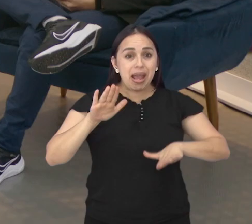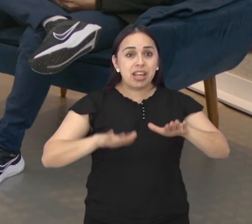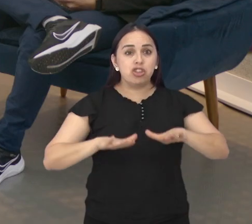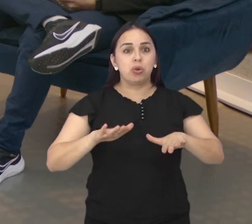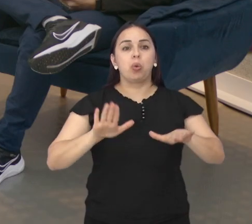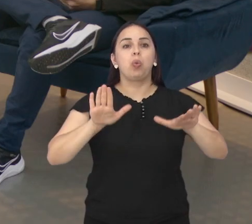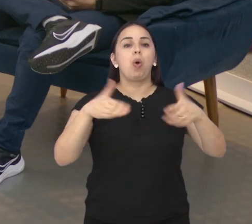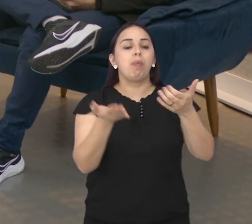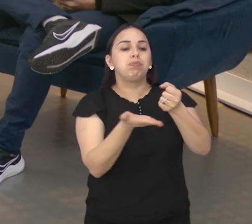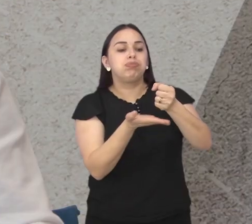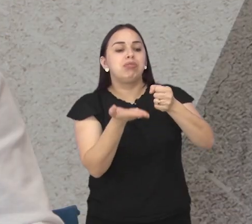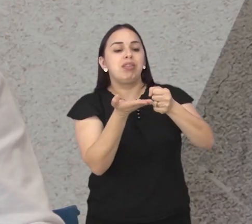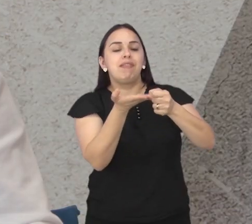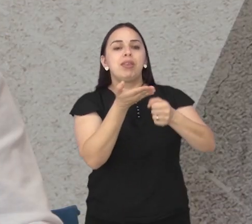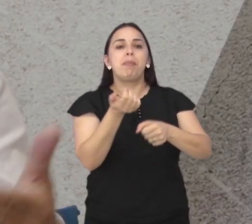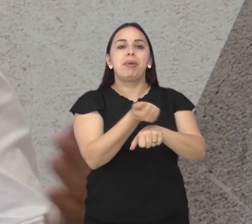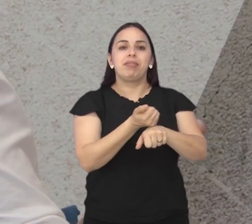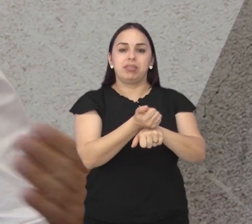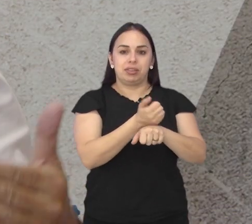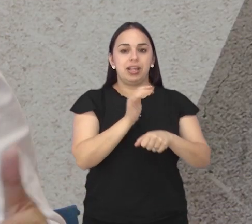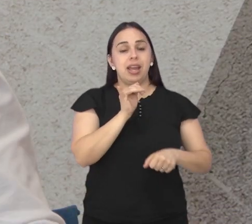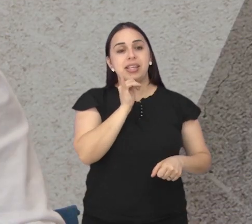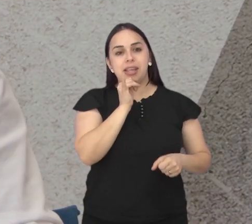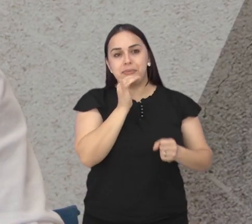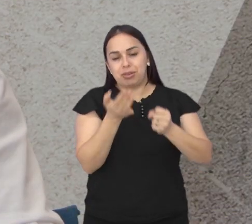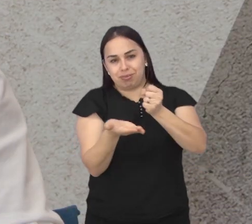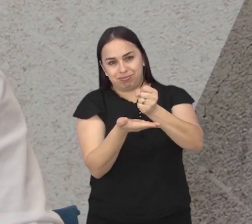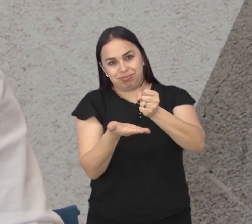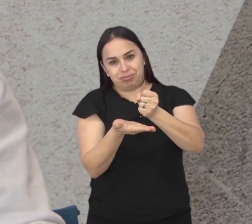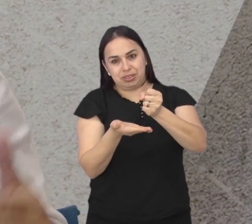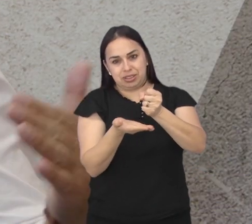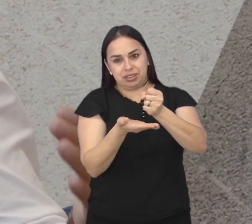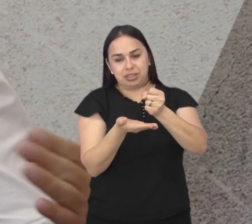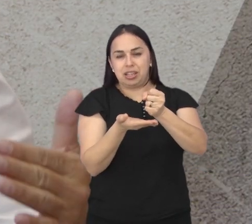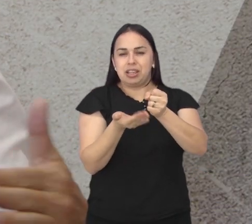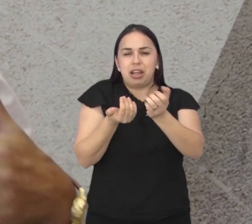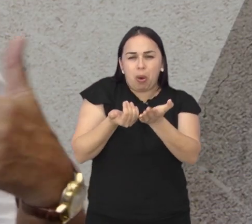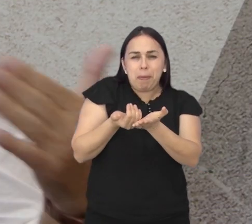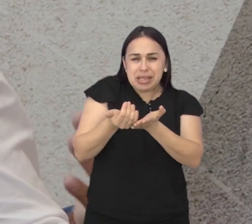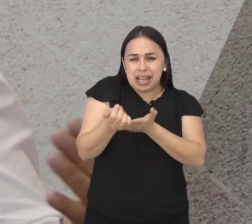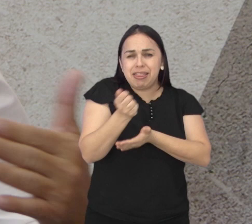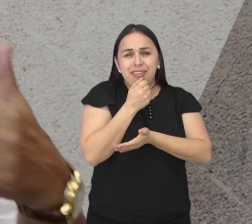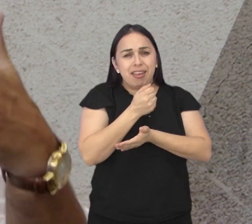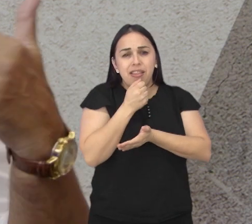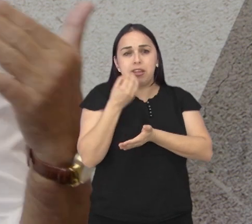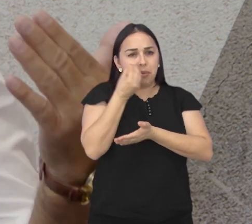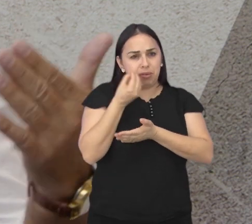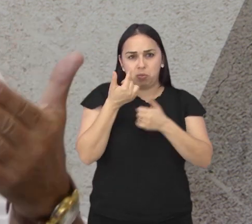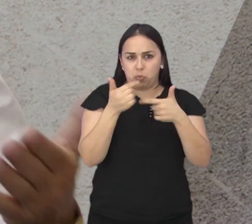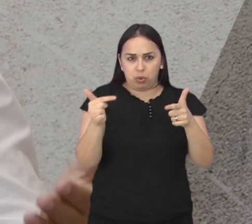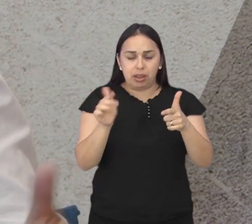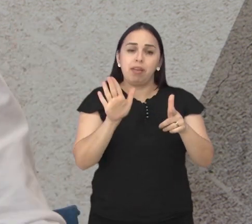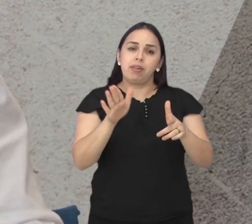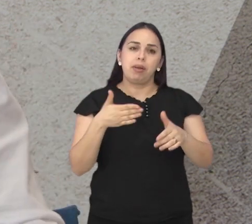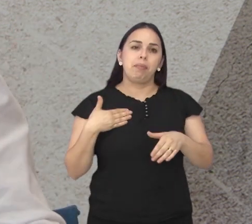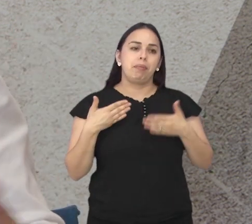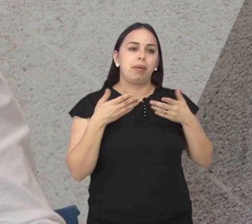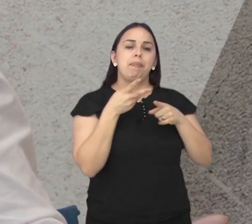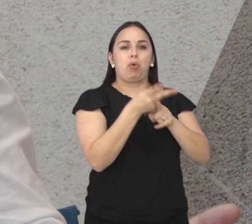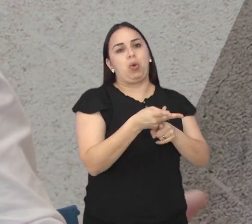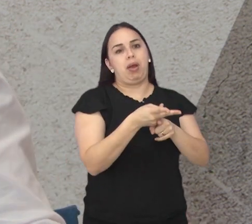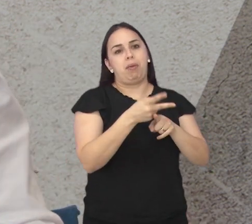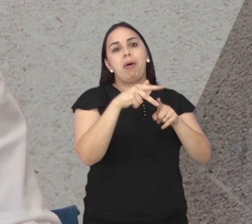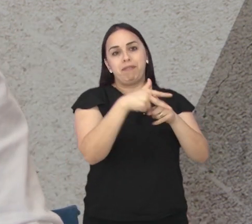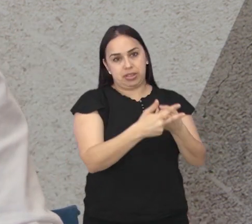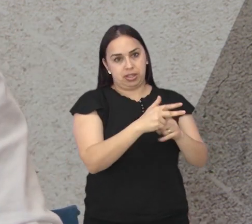do nível de profissional, né? Se for um profissional com nível mais baixo, iniciante, ou que não tenha muita experiência,